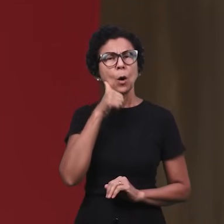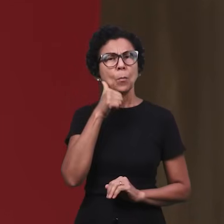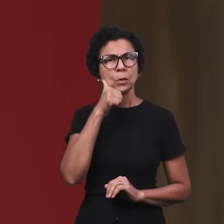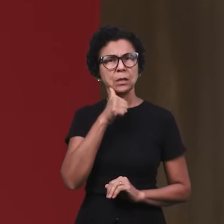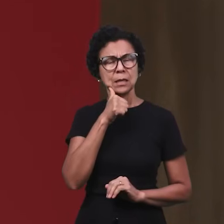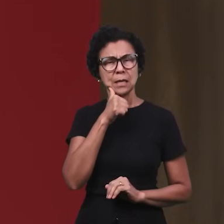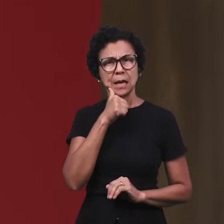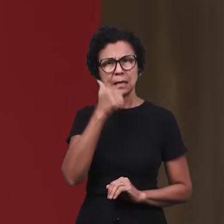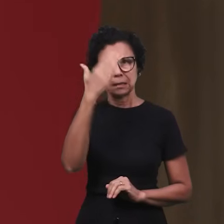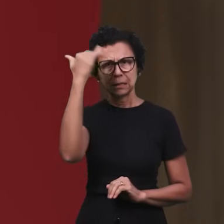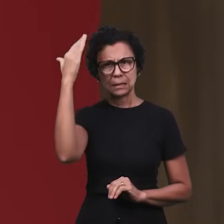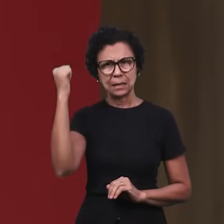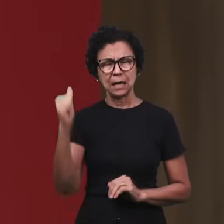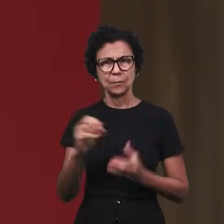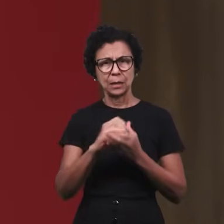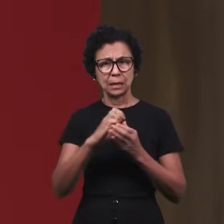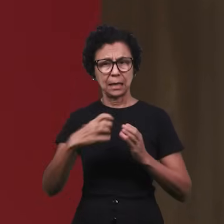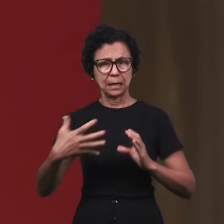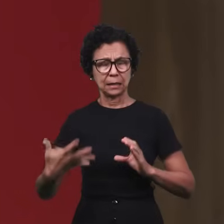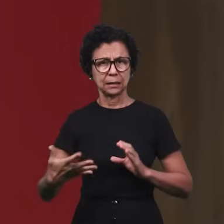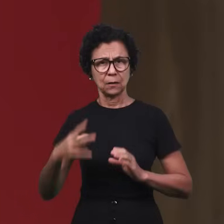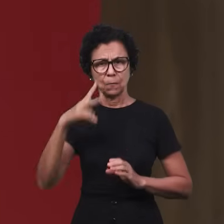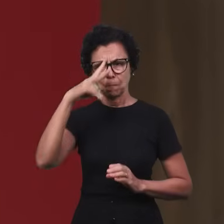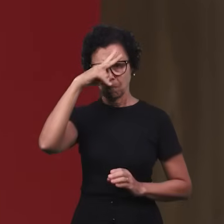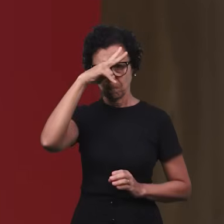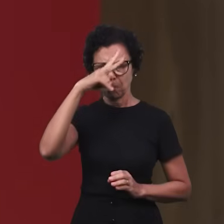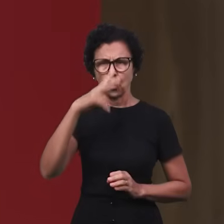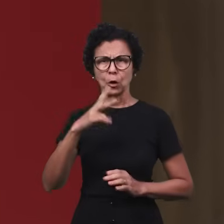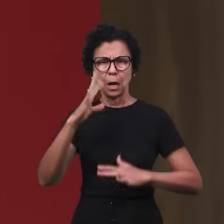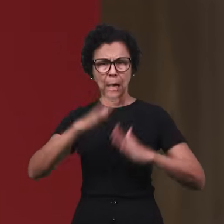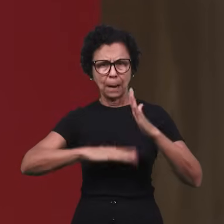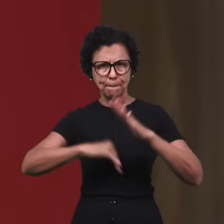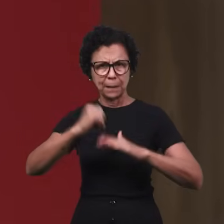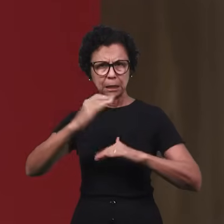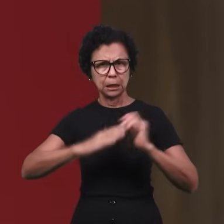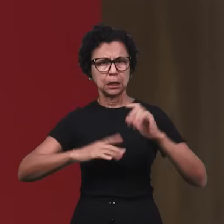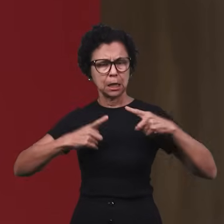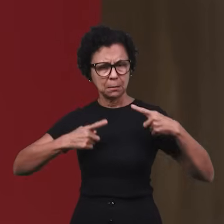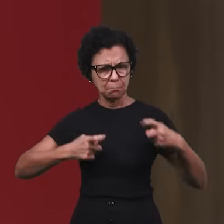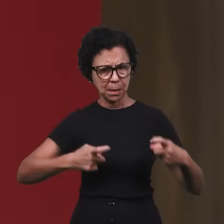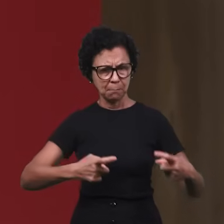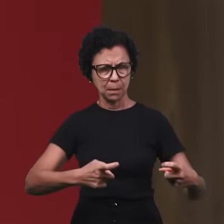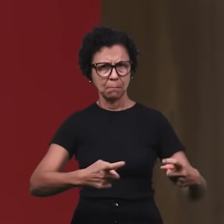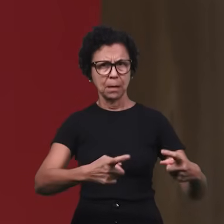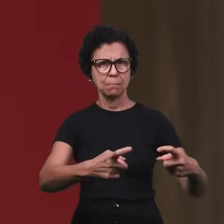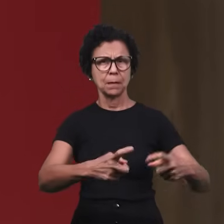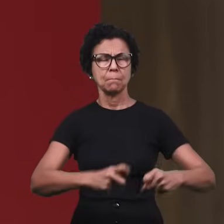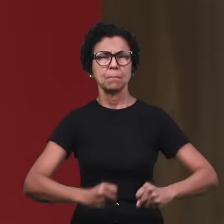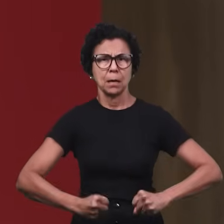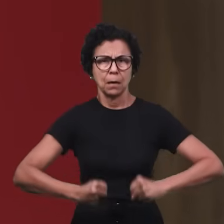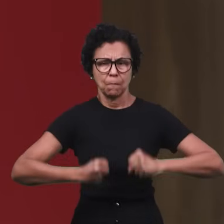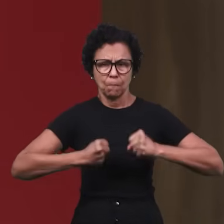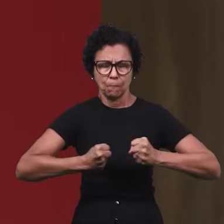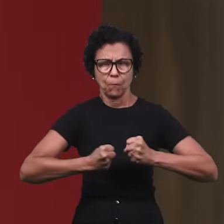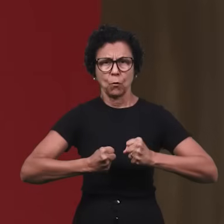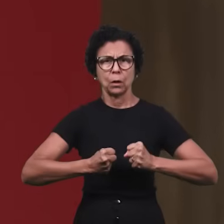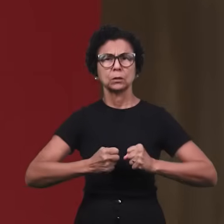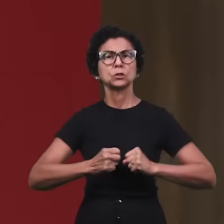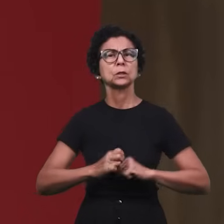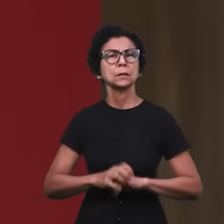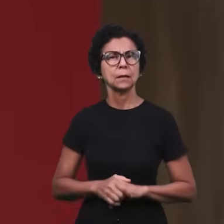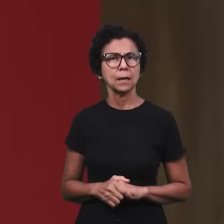forte, com habilidades para lutar em uma guerra, que cinge os lombos e os braços de